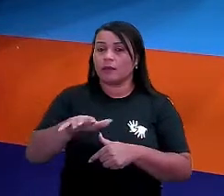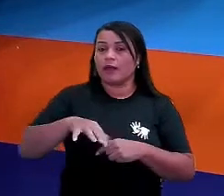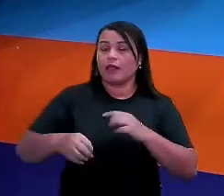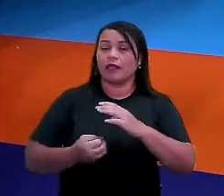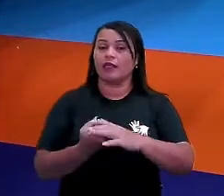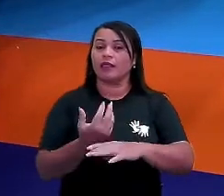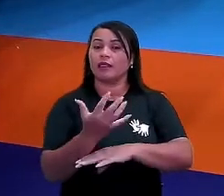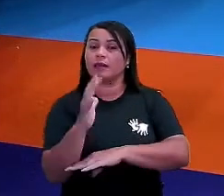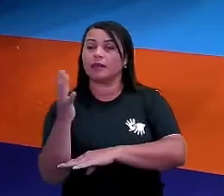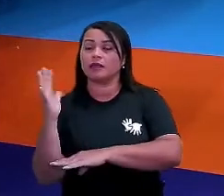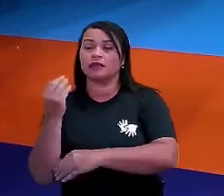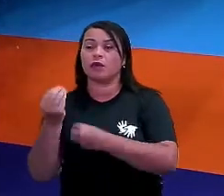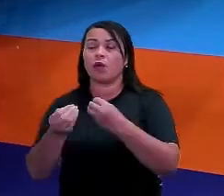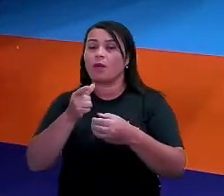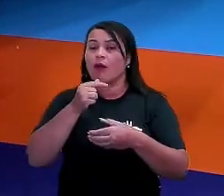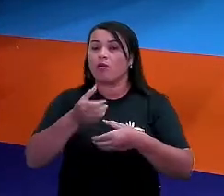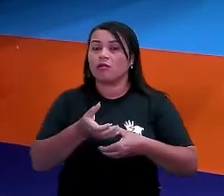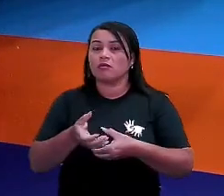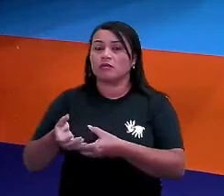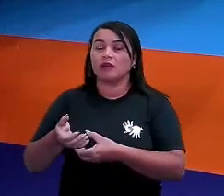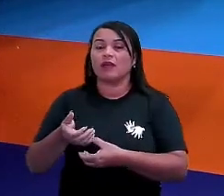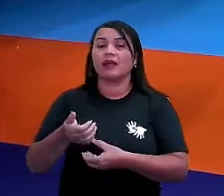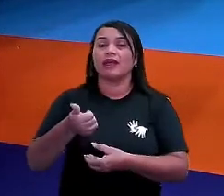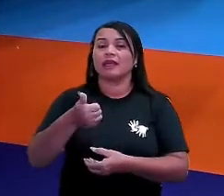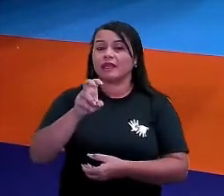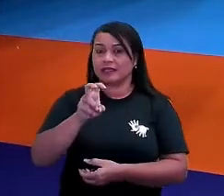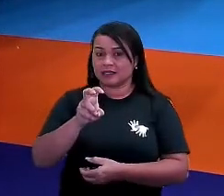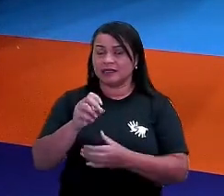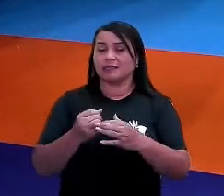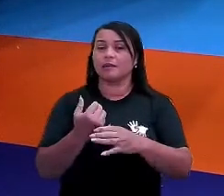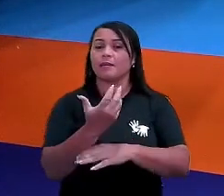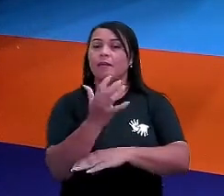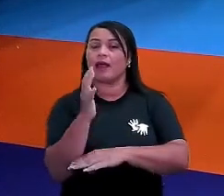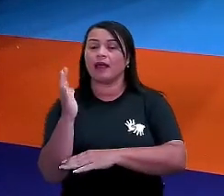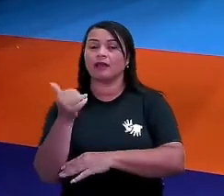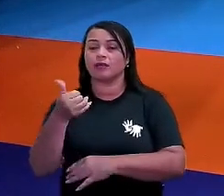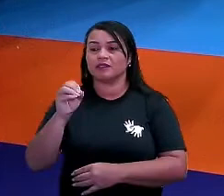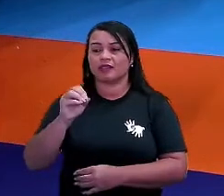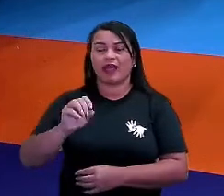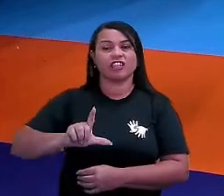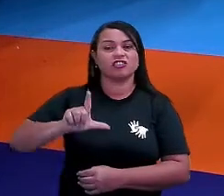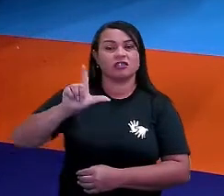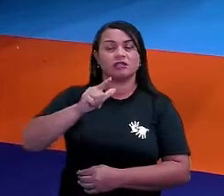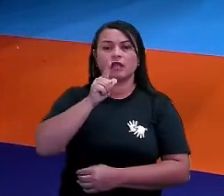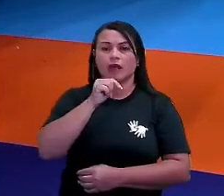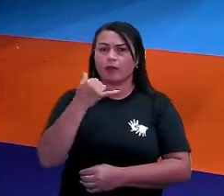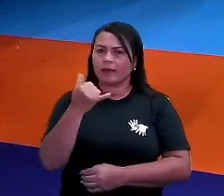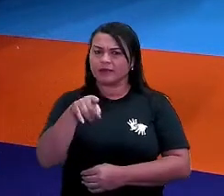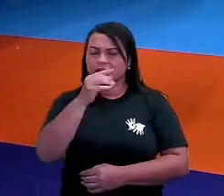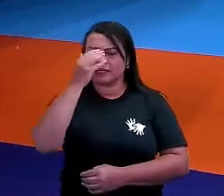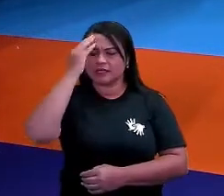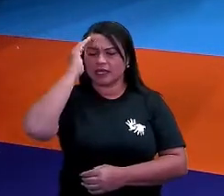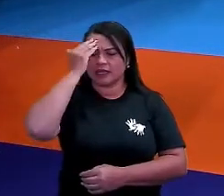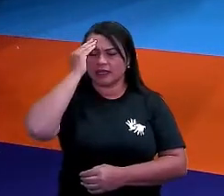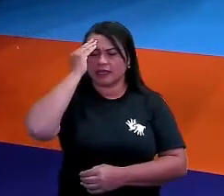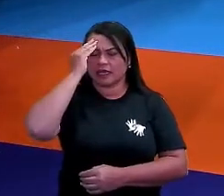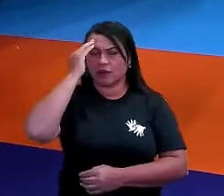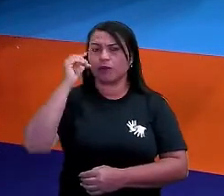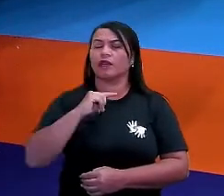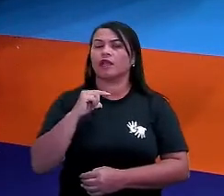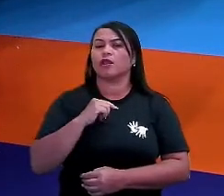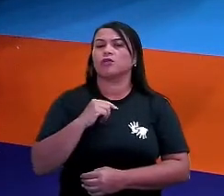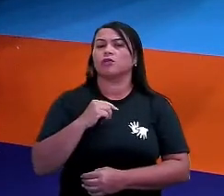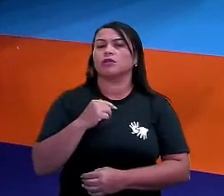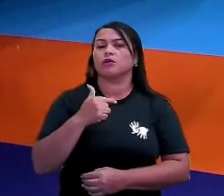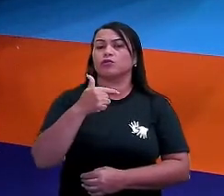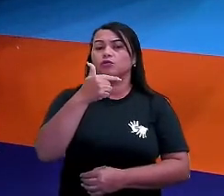regar 15 plantas com 10 litros de água. Beleza? Deu para entender? Então, 2/3